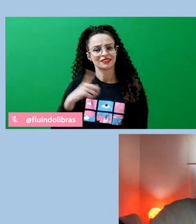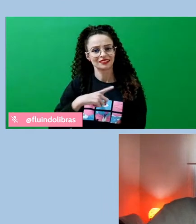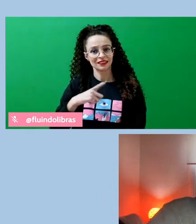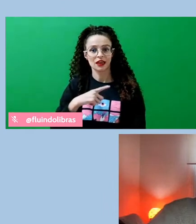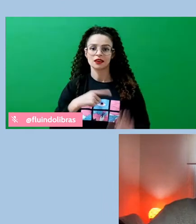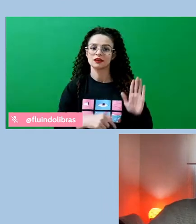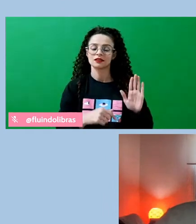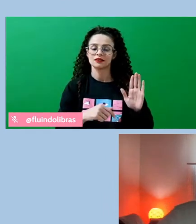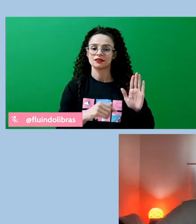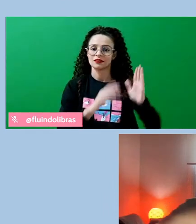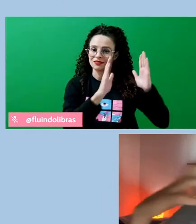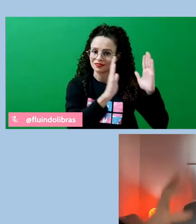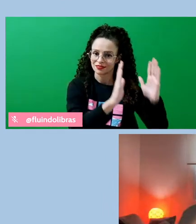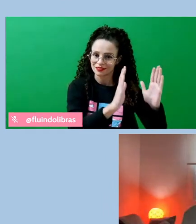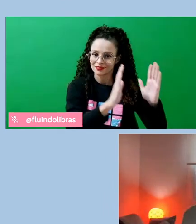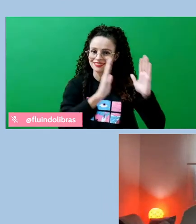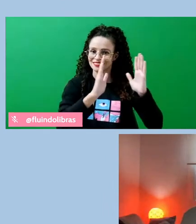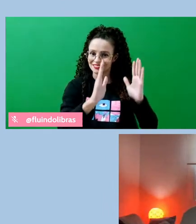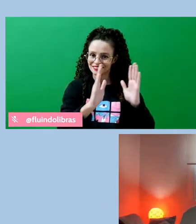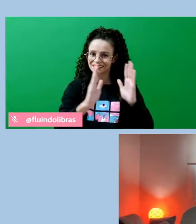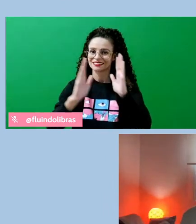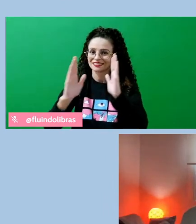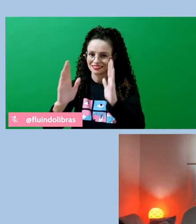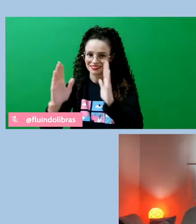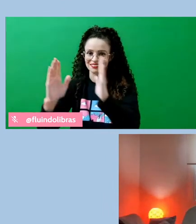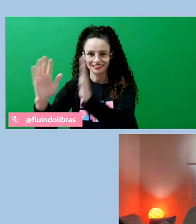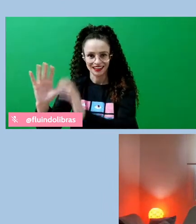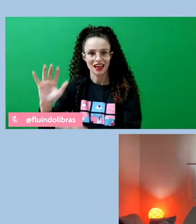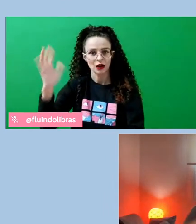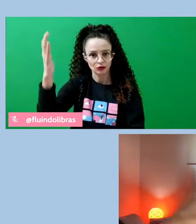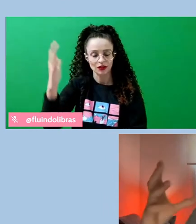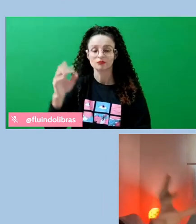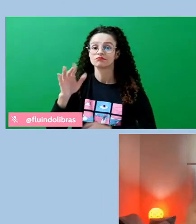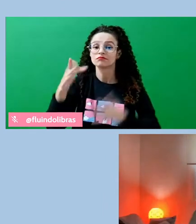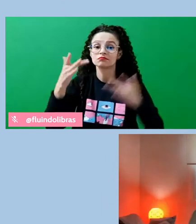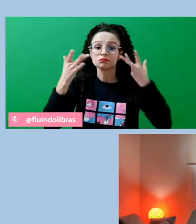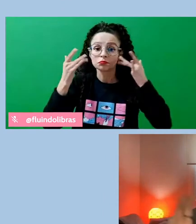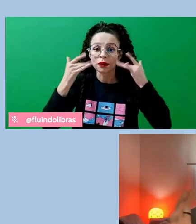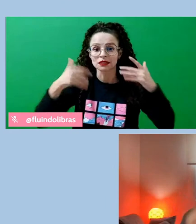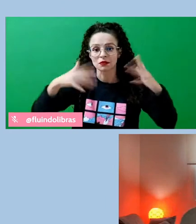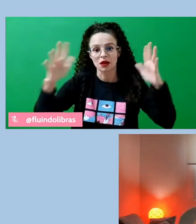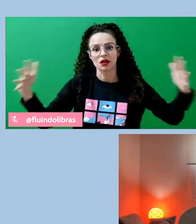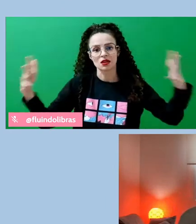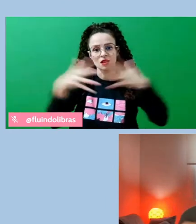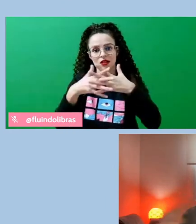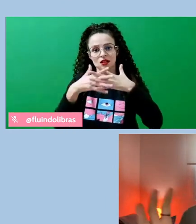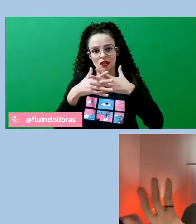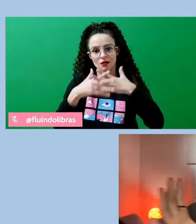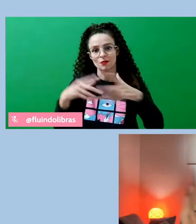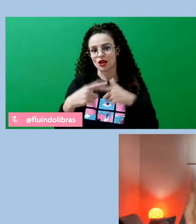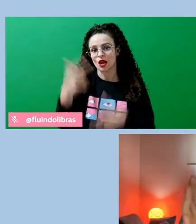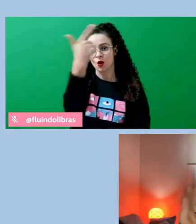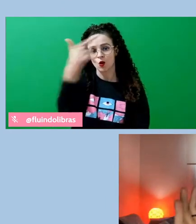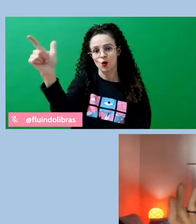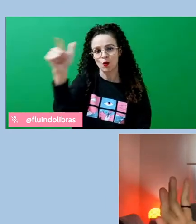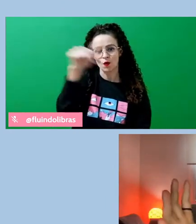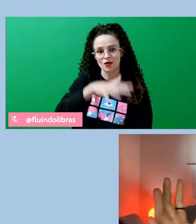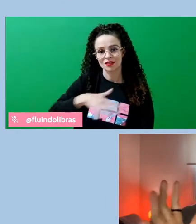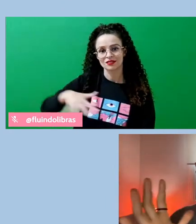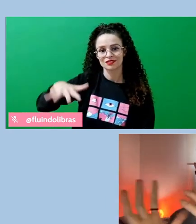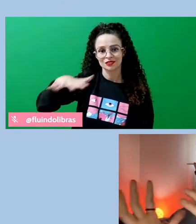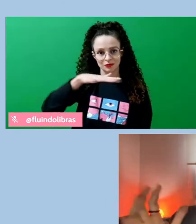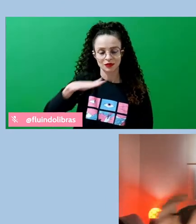ordem de acontecimentos que na peça é bem mais confusa. Exatamente porque a peça acontece num outro espaço, né? Então, a gente, de alguma